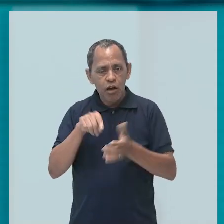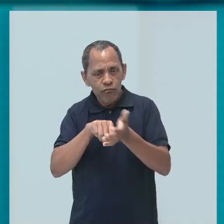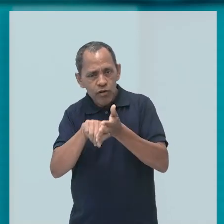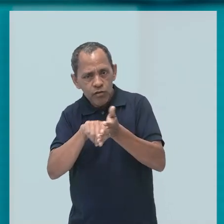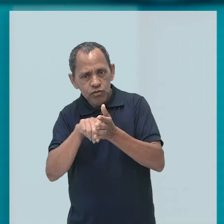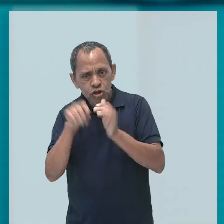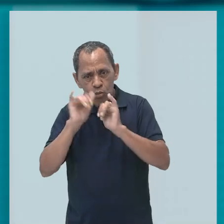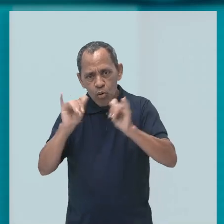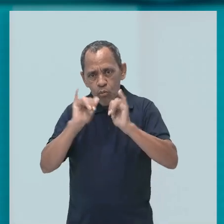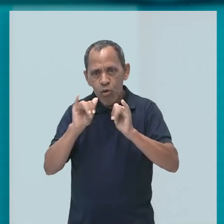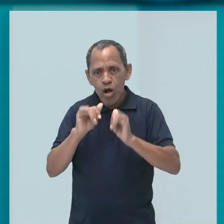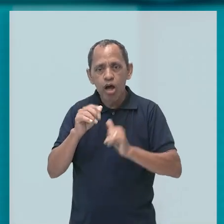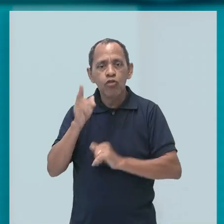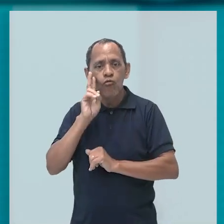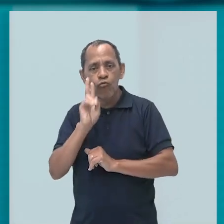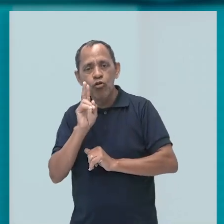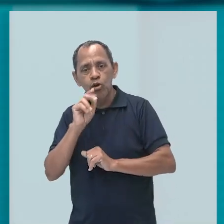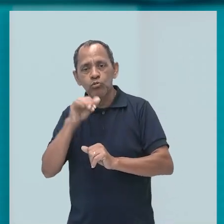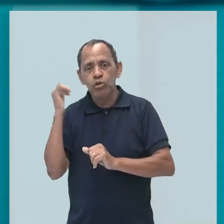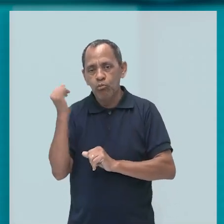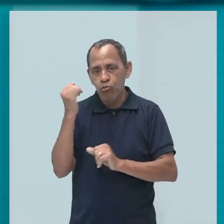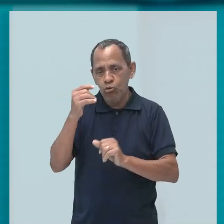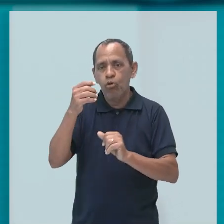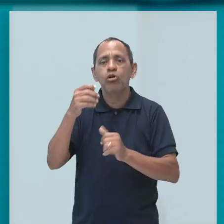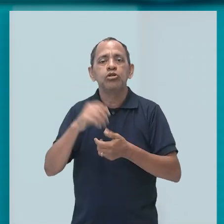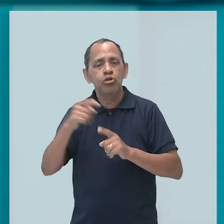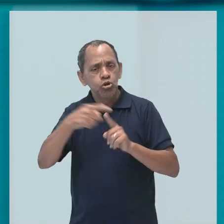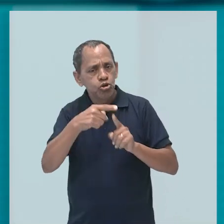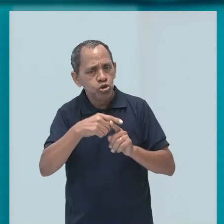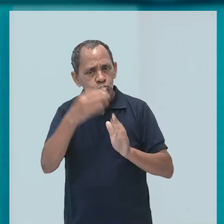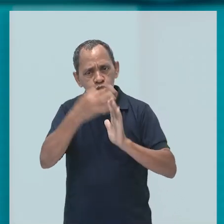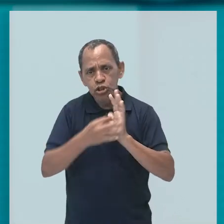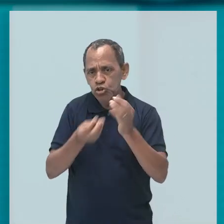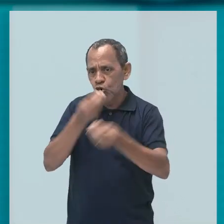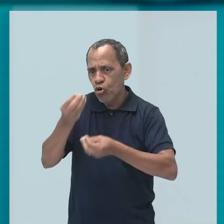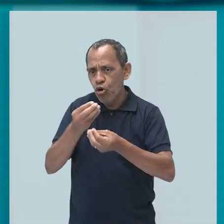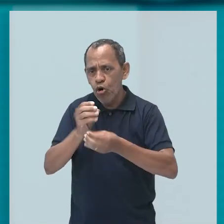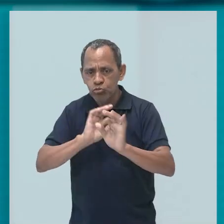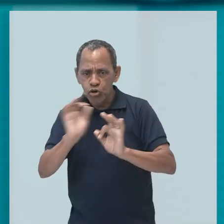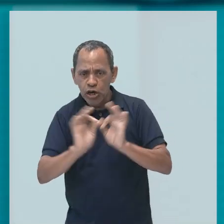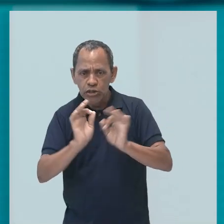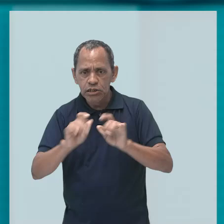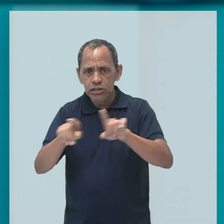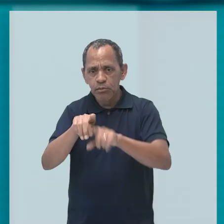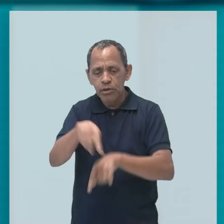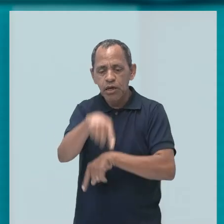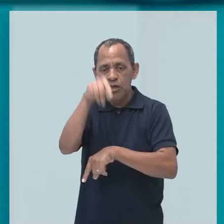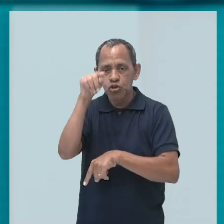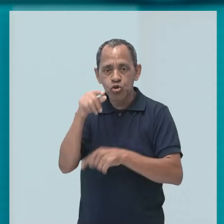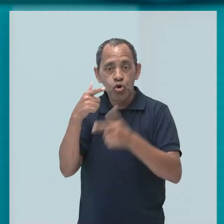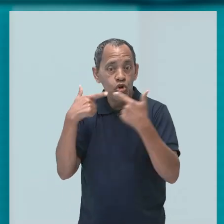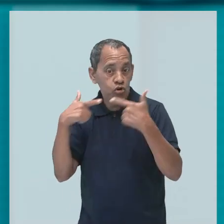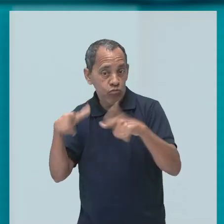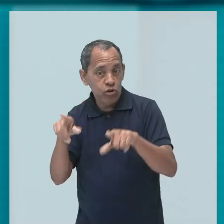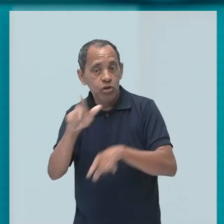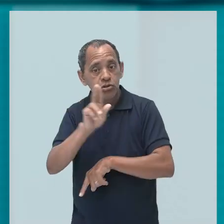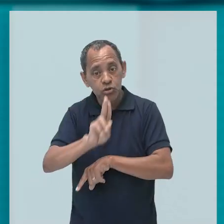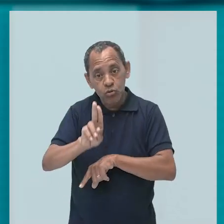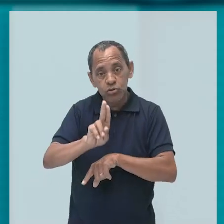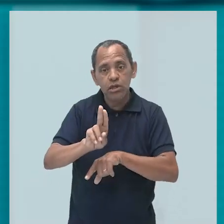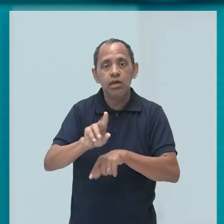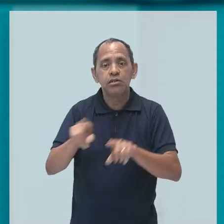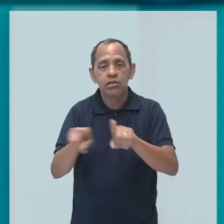a propaganda, vimos a importância desse tipo de texto, como ele se constrói, as escolhas linguísticas que são